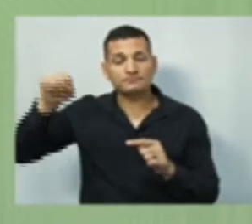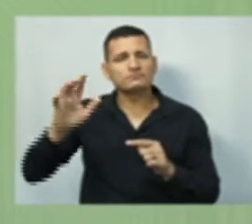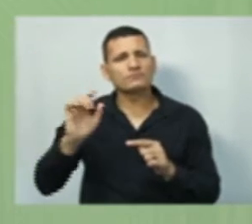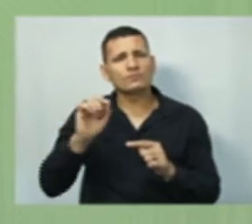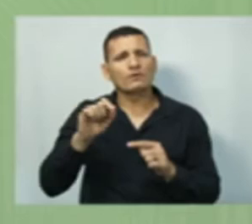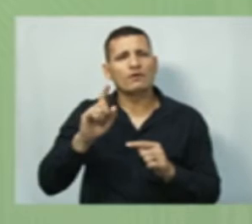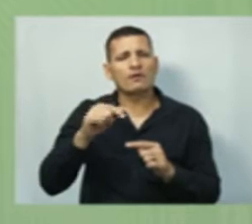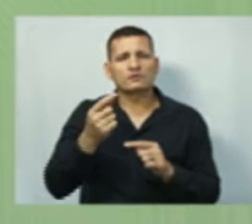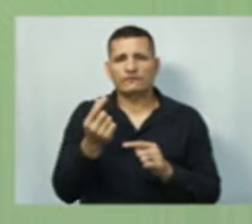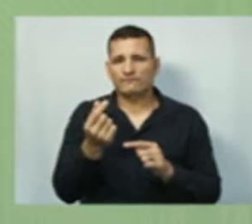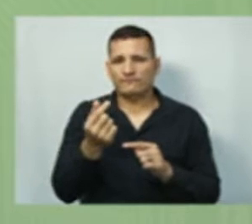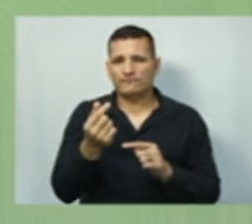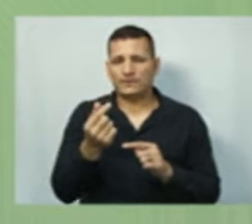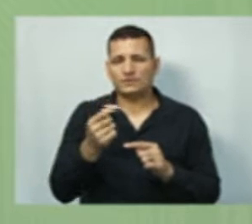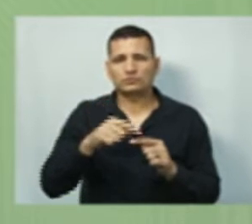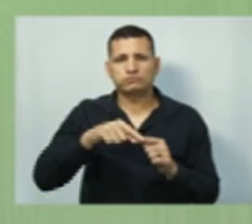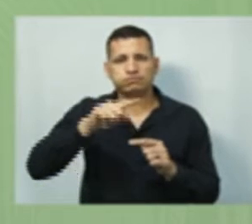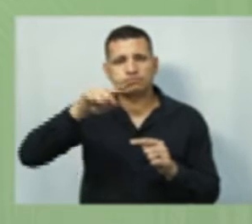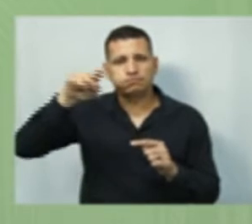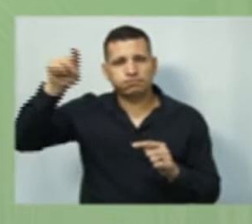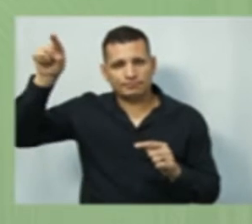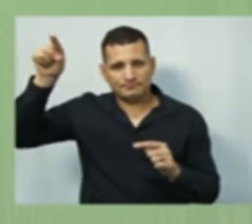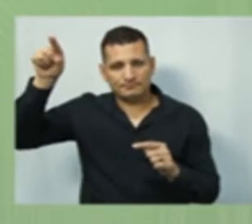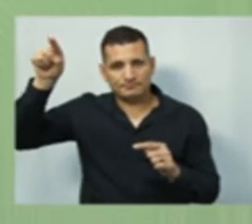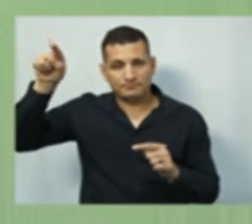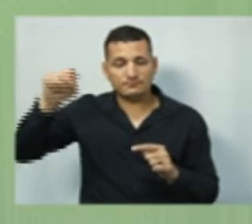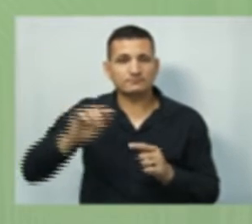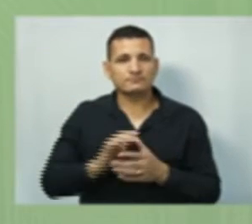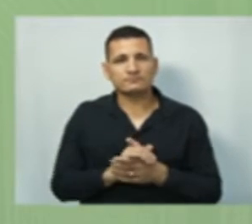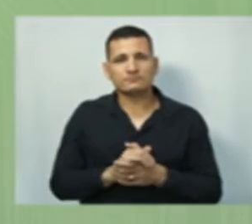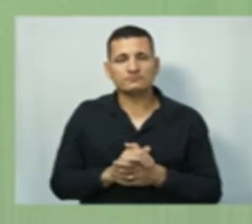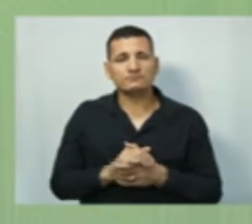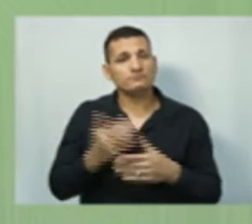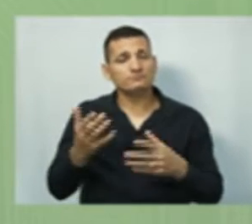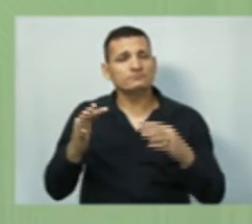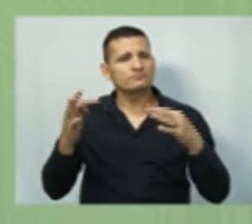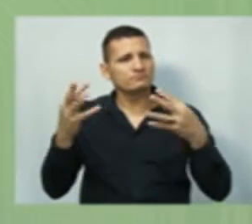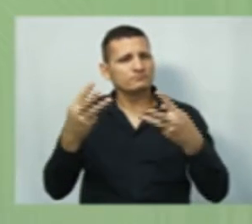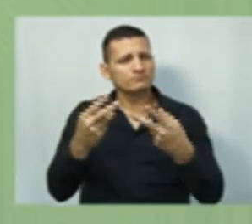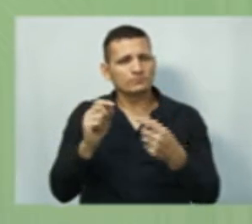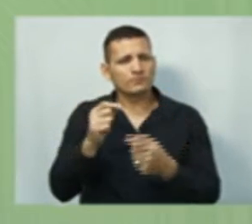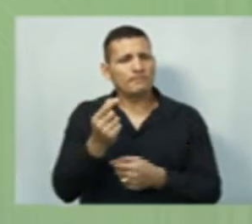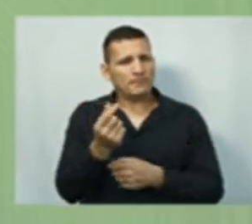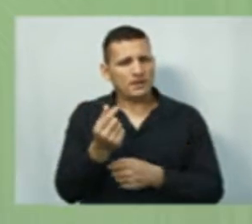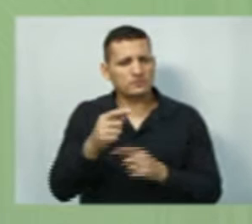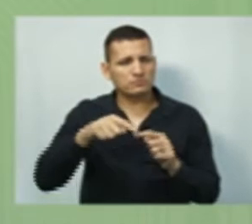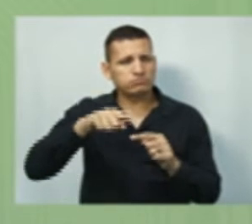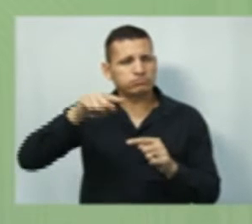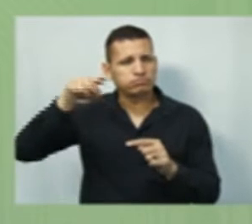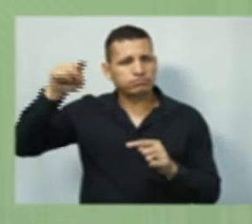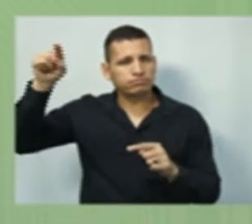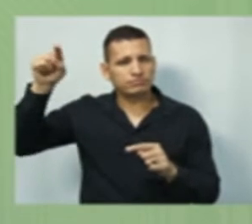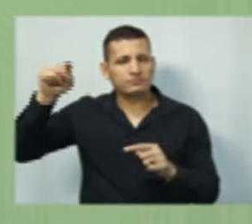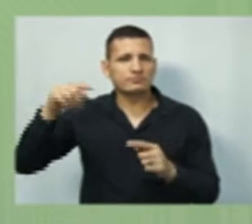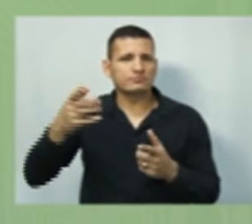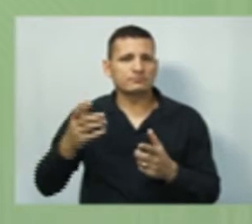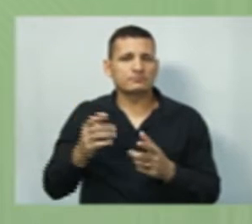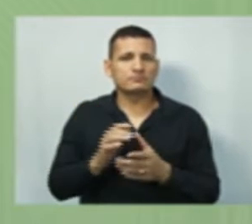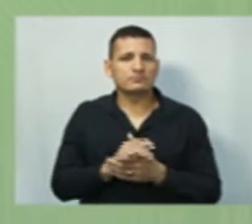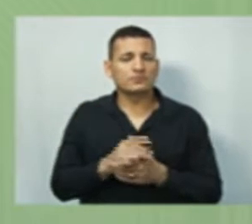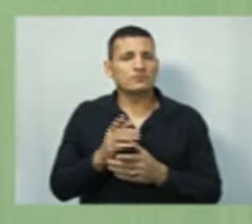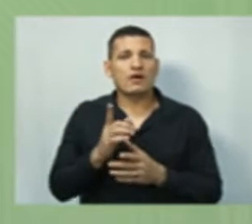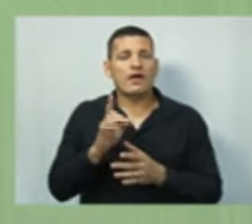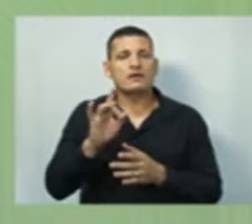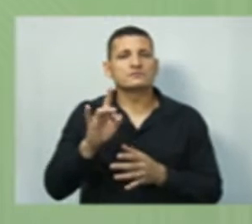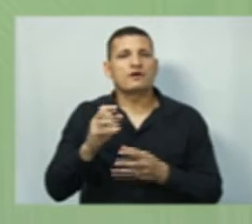geral dos preços de uma economia. A gente está dizendo quando todos os preços aumentam. Não é inflação quando o preço do feijão aumenta. Aí é só o preço